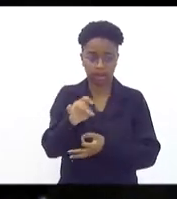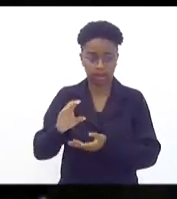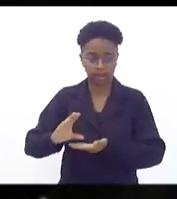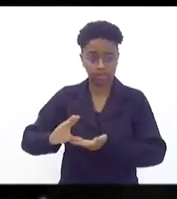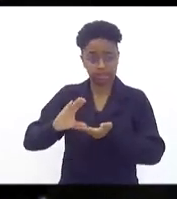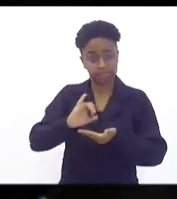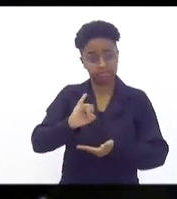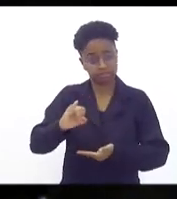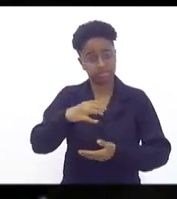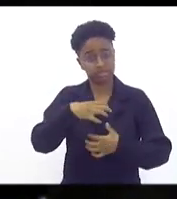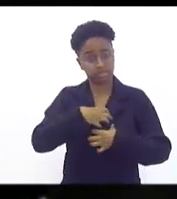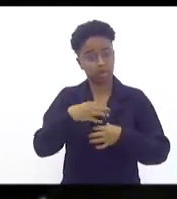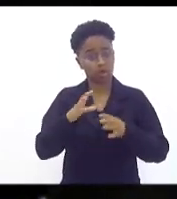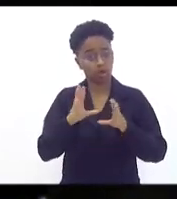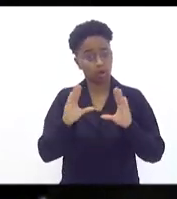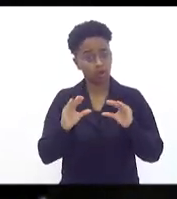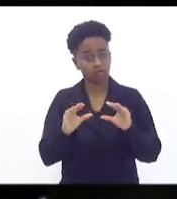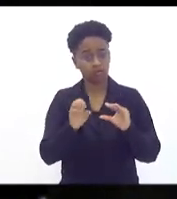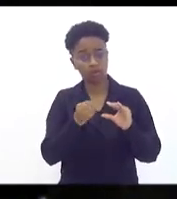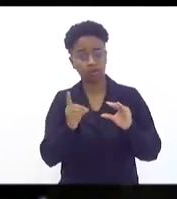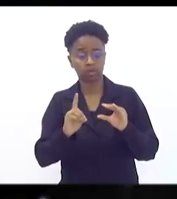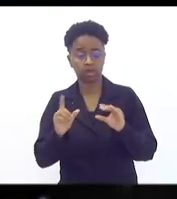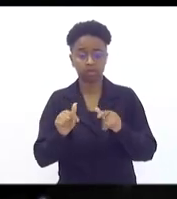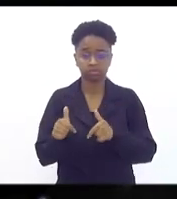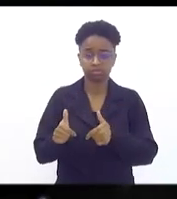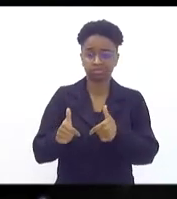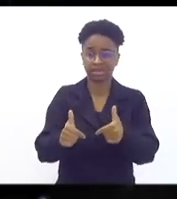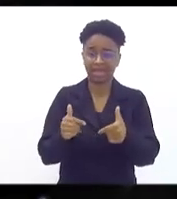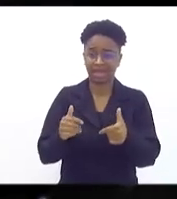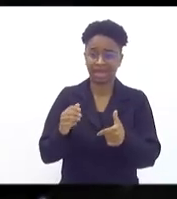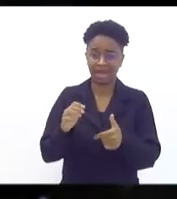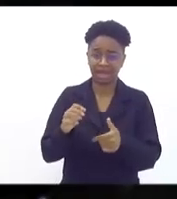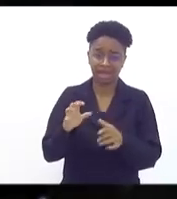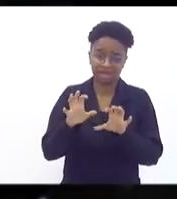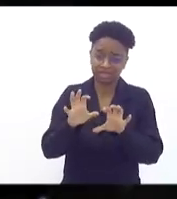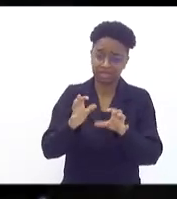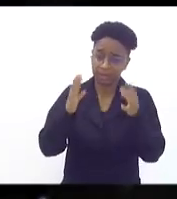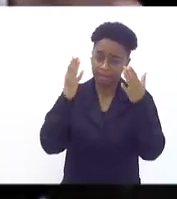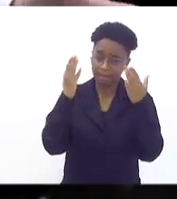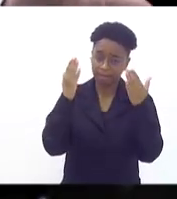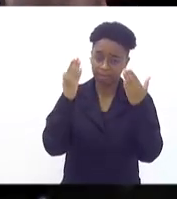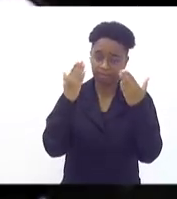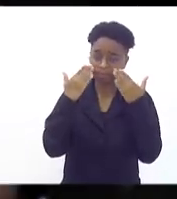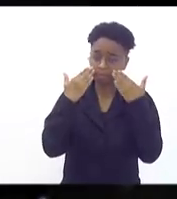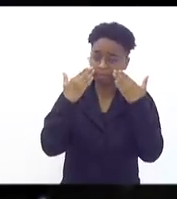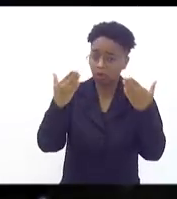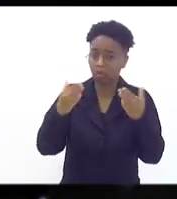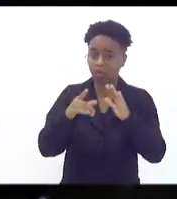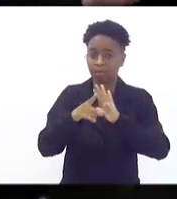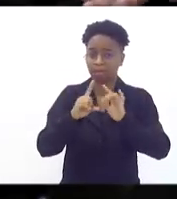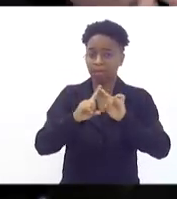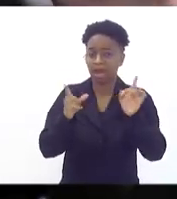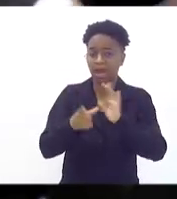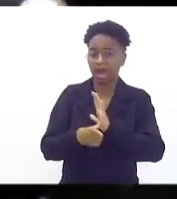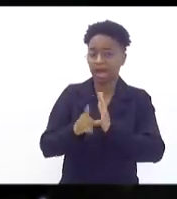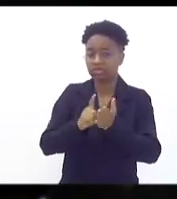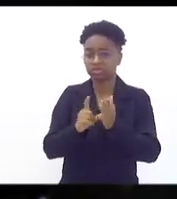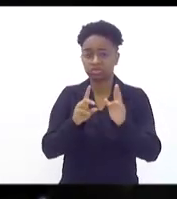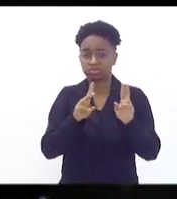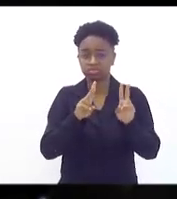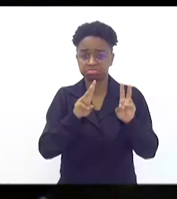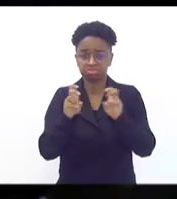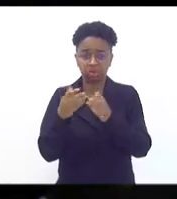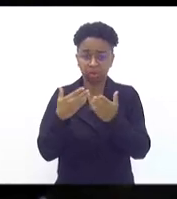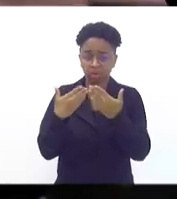desconfortáveis para fazer um exercício desse de forma pública sem ter conversado antes sem terem dito quem